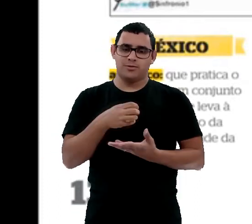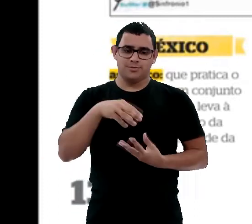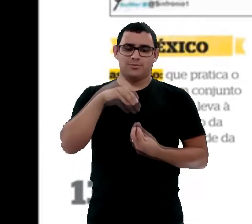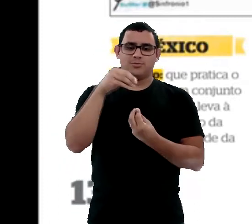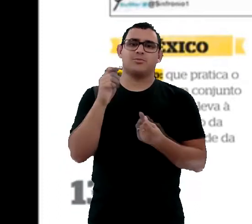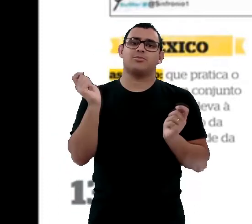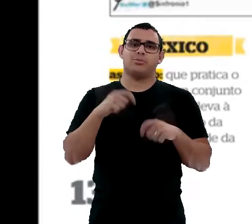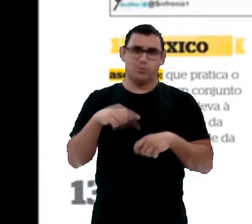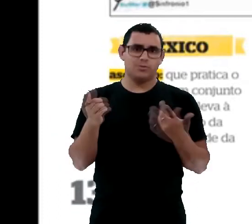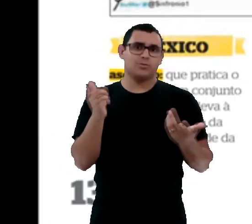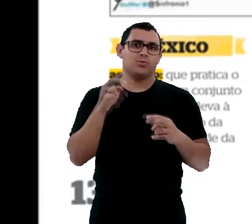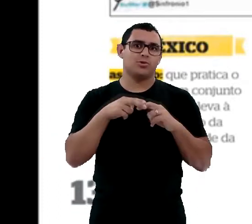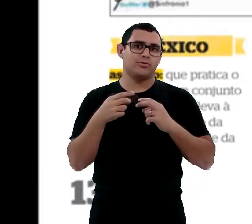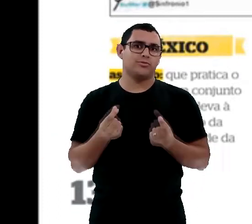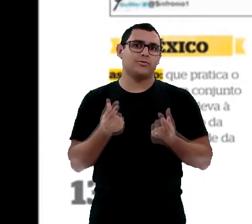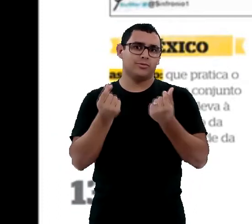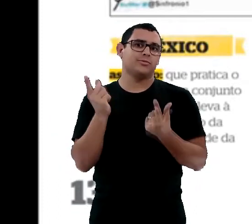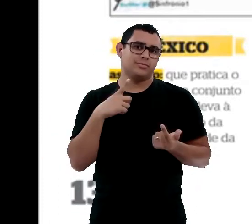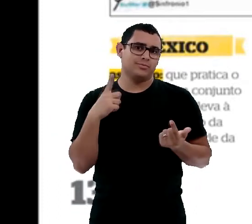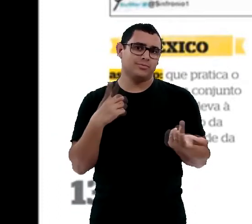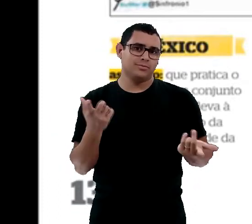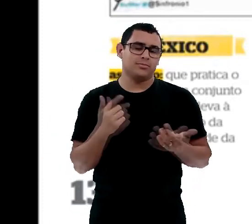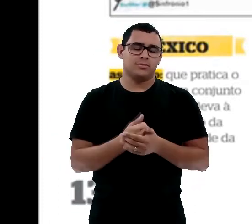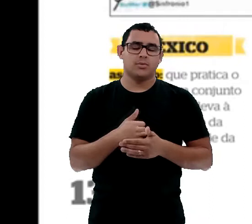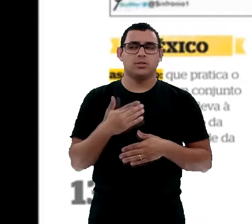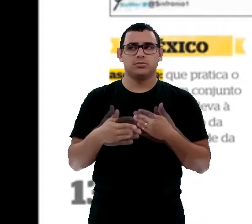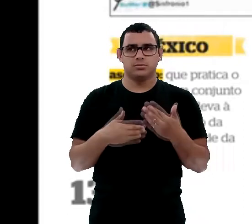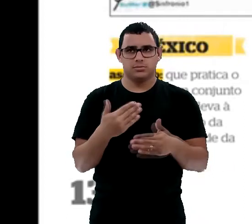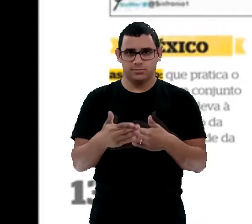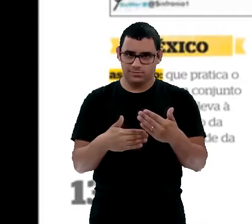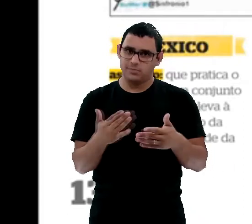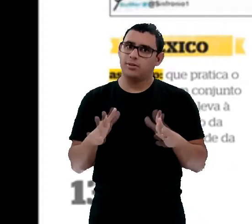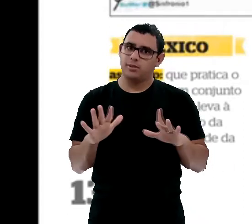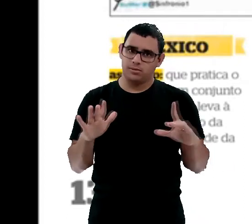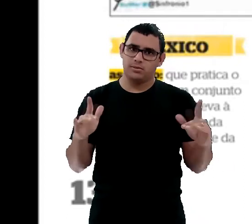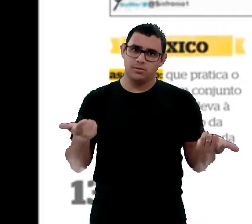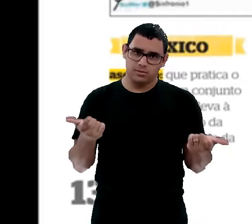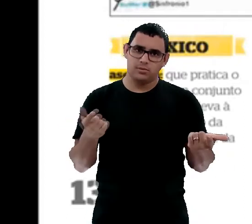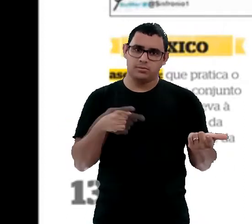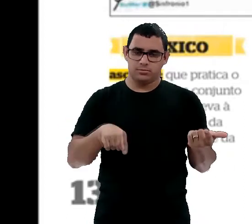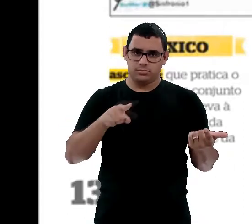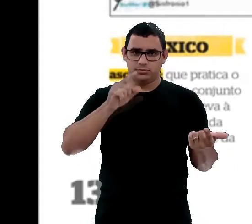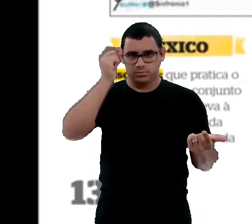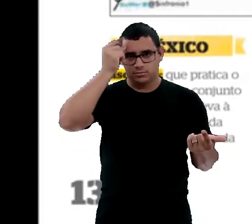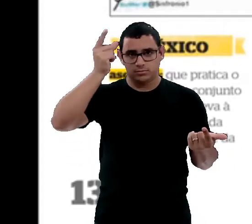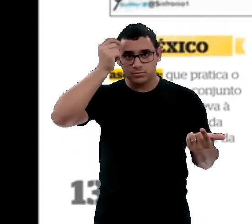enriquecer, porque você foi escolhido por Deus, você é uma pessoa abençoada e de salvação espiritual.